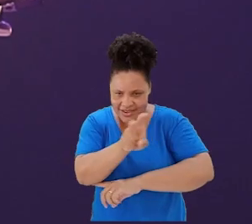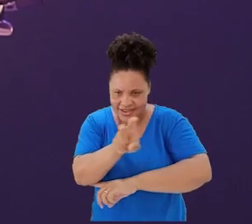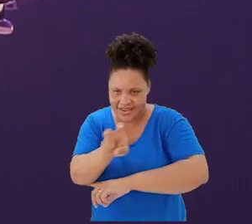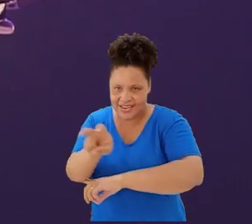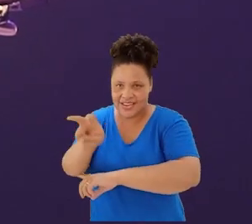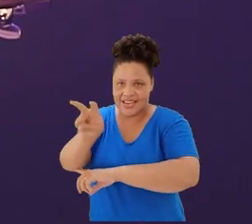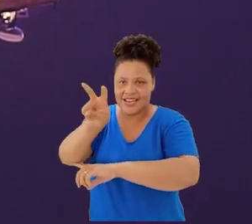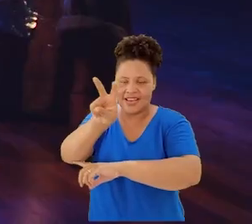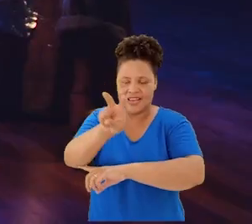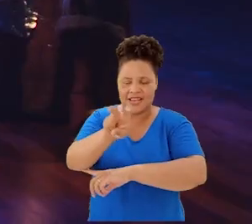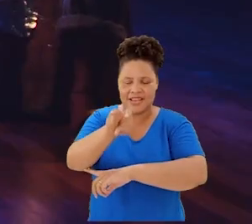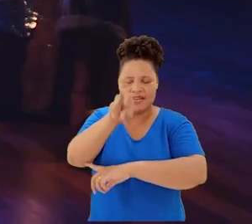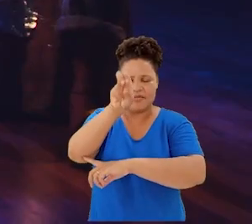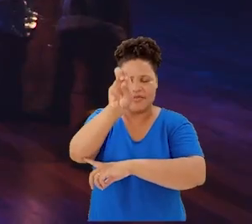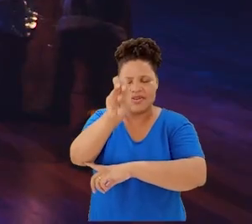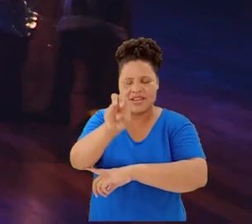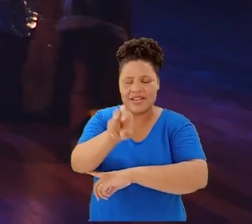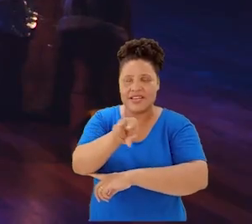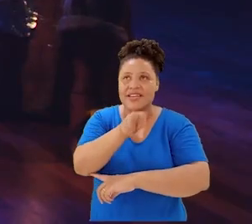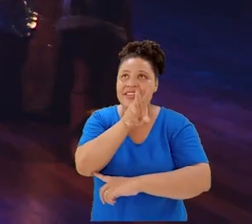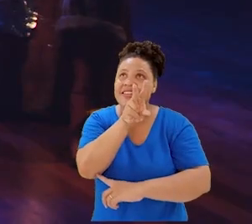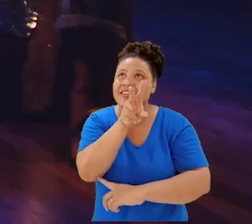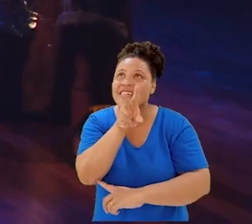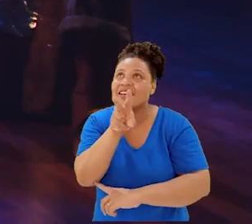fria pra